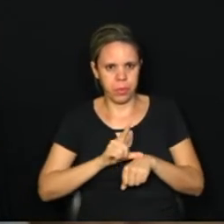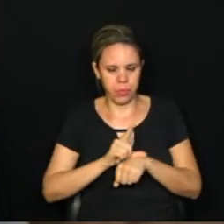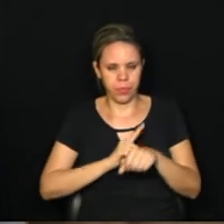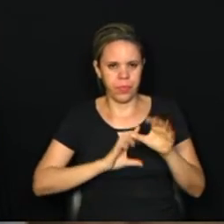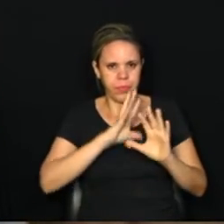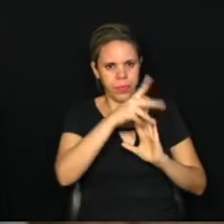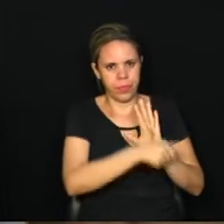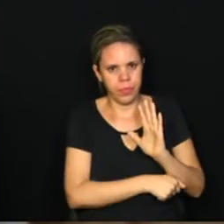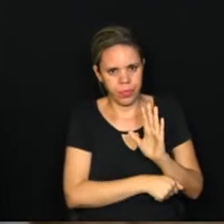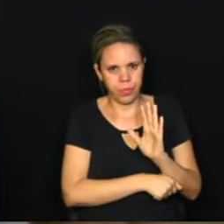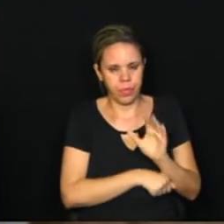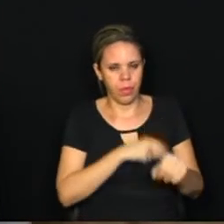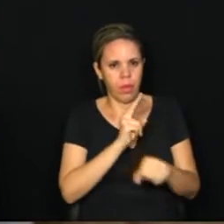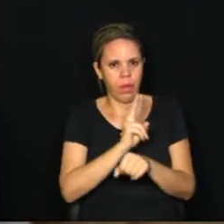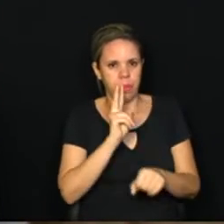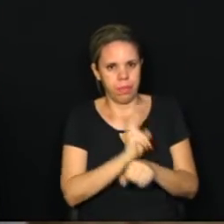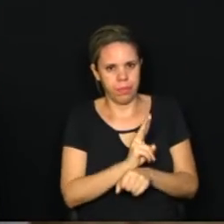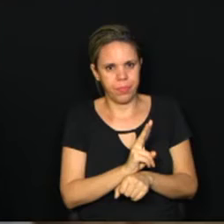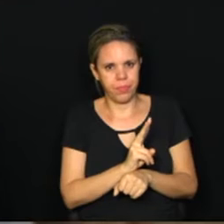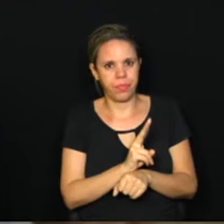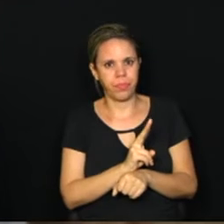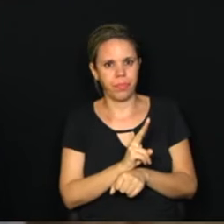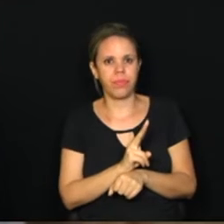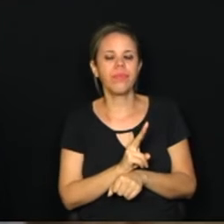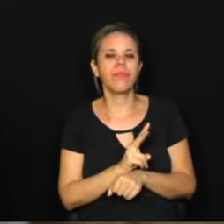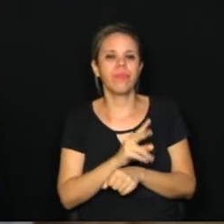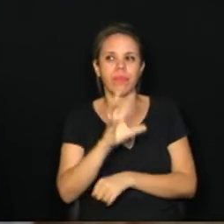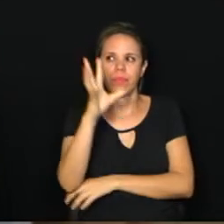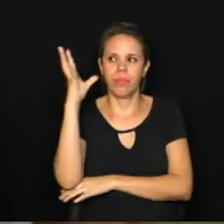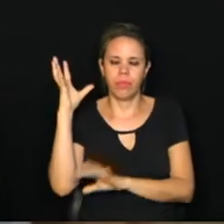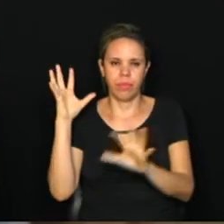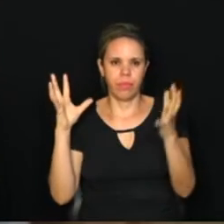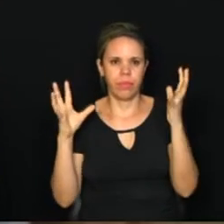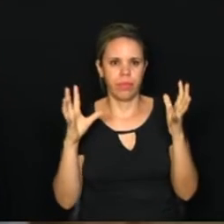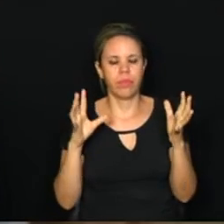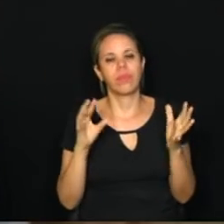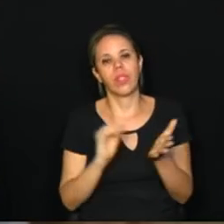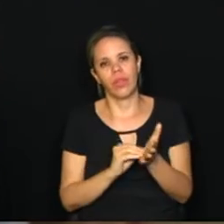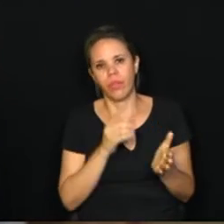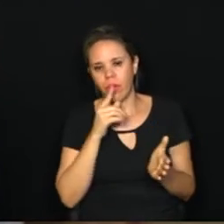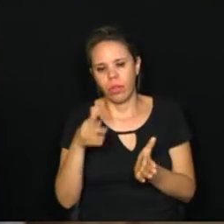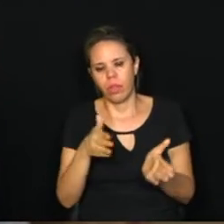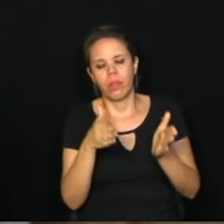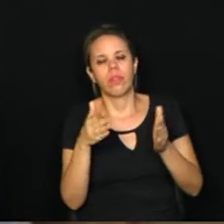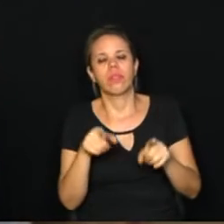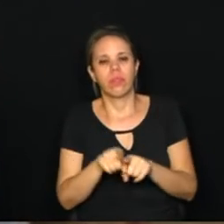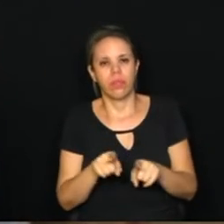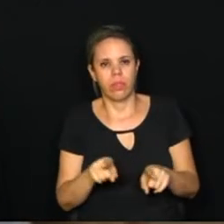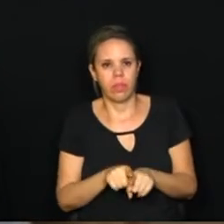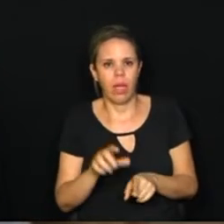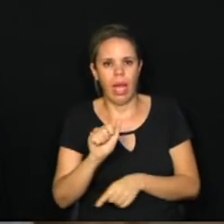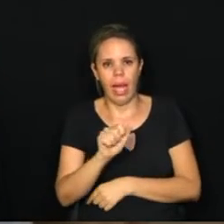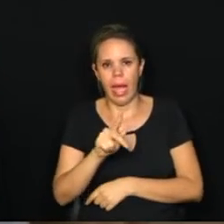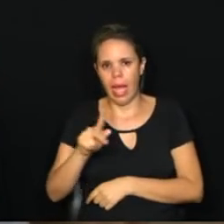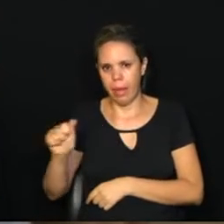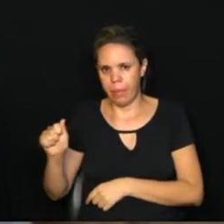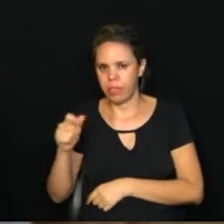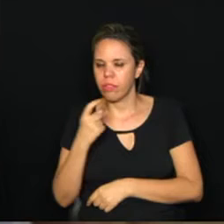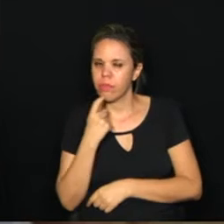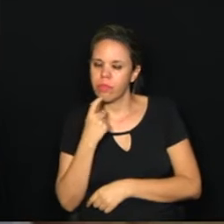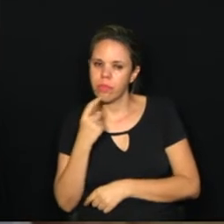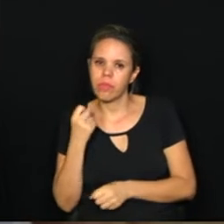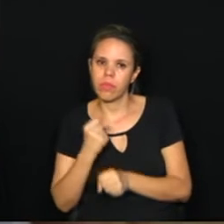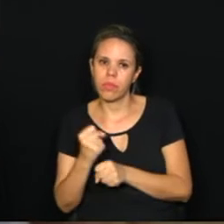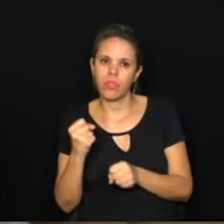ambiental que protege os fragmentos de mata, principalmente aqui na região de Campinas, na APA de Campinas. Em nome da construção